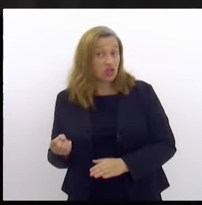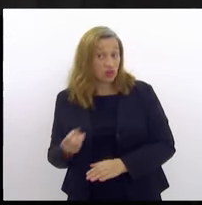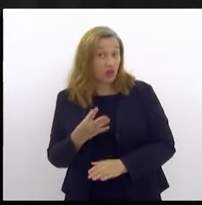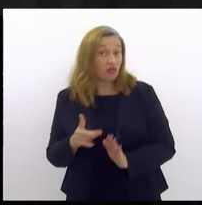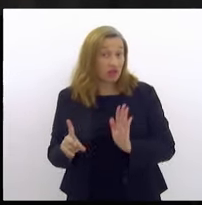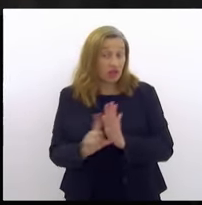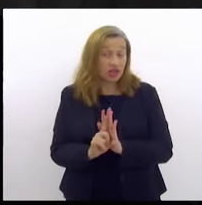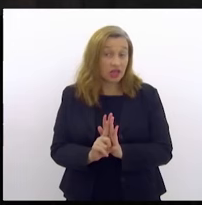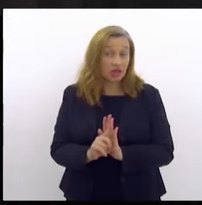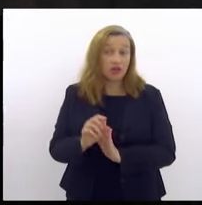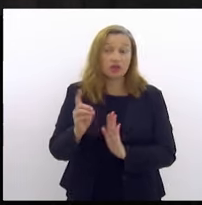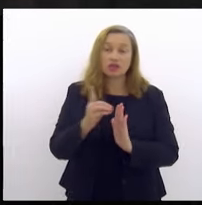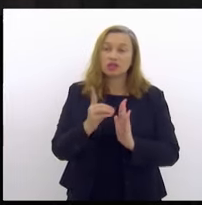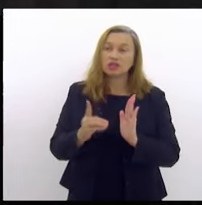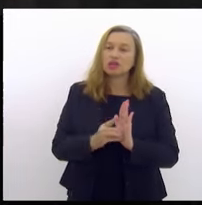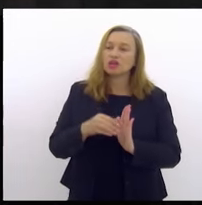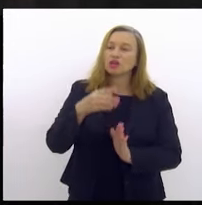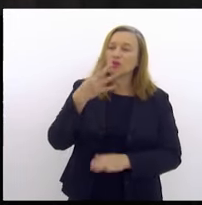é o decreto-lei